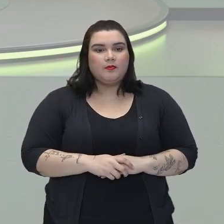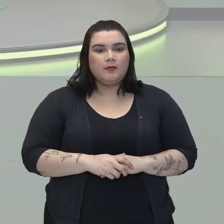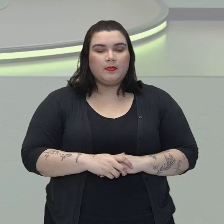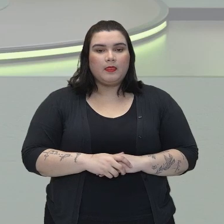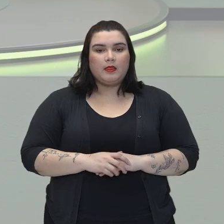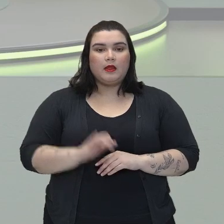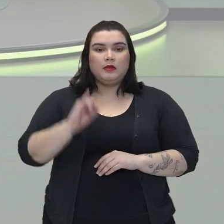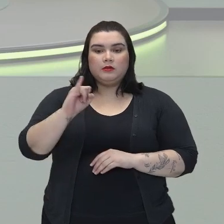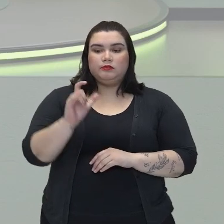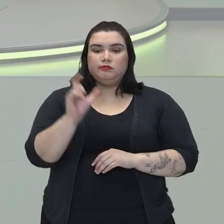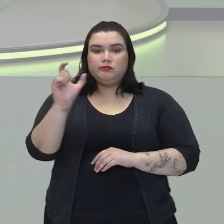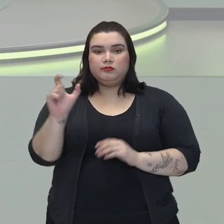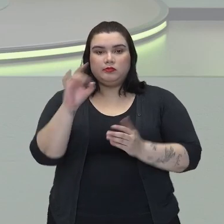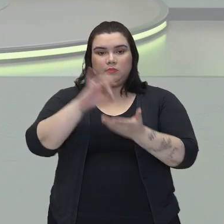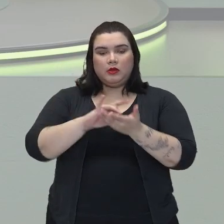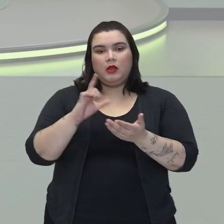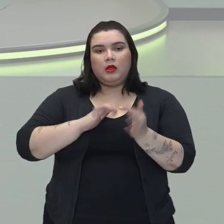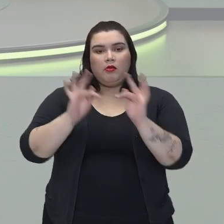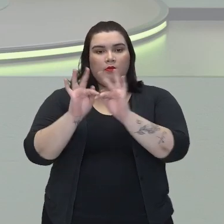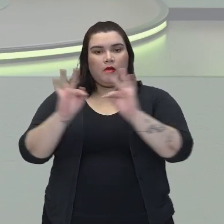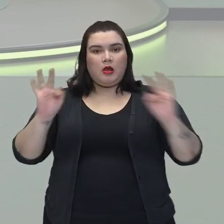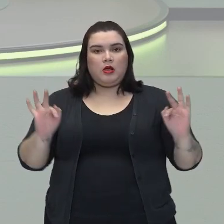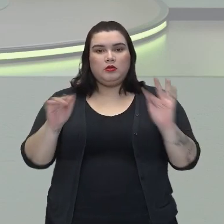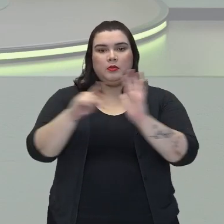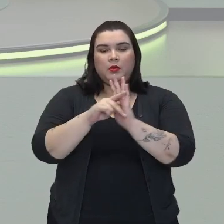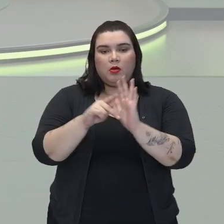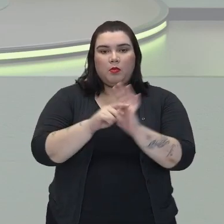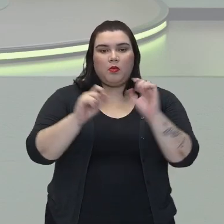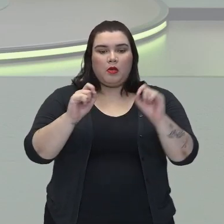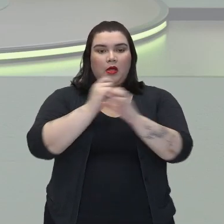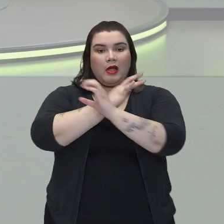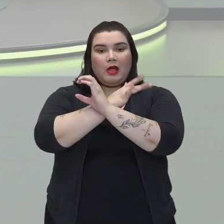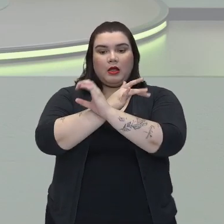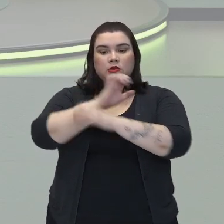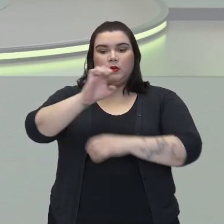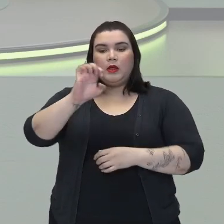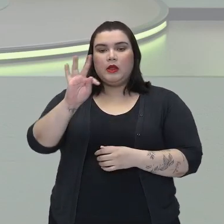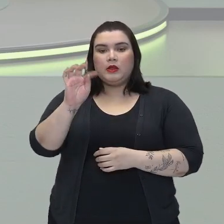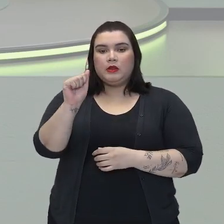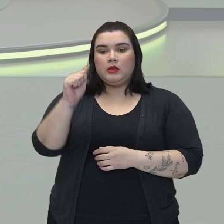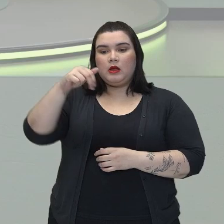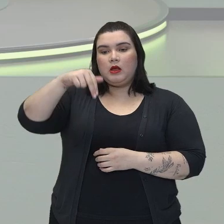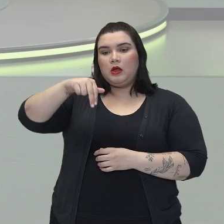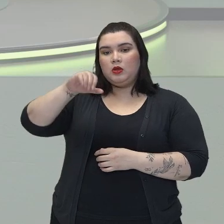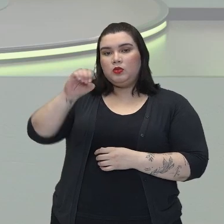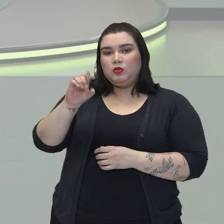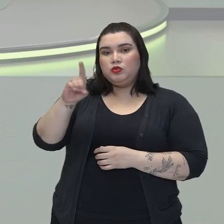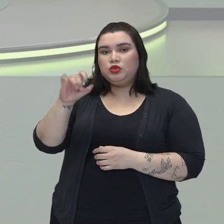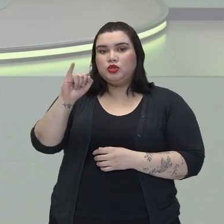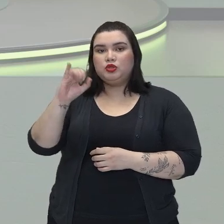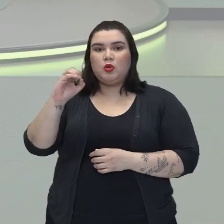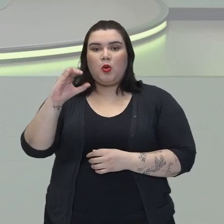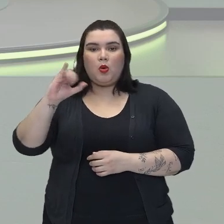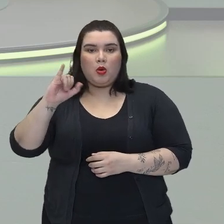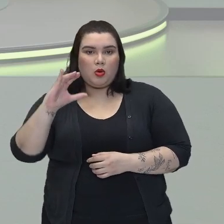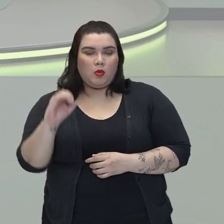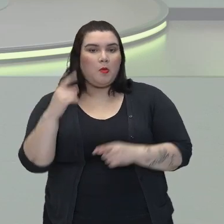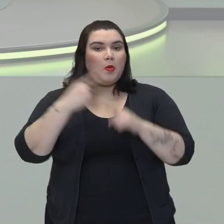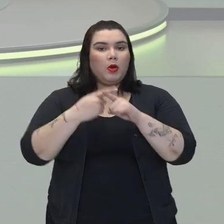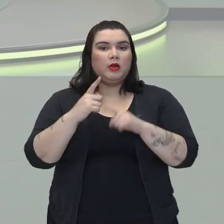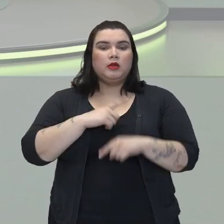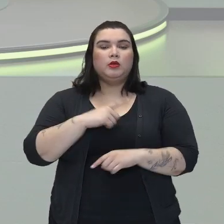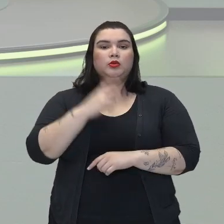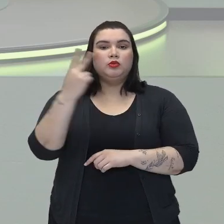nomenclatura oficial, é o ácido etanodioico, porque observem que ele tem 2 carbonos e tem ali 2